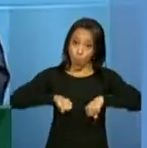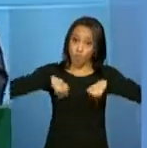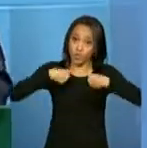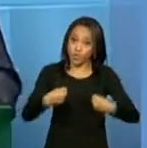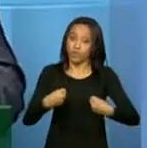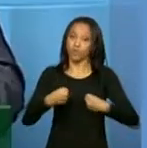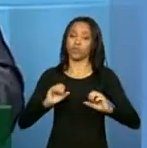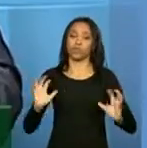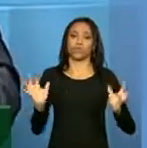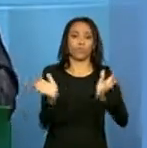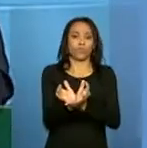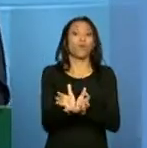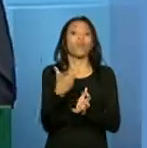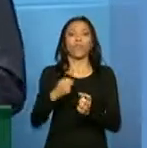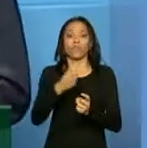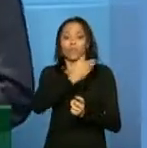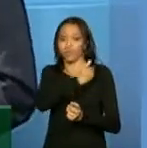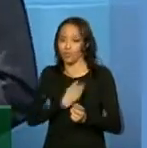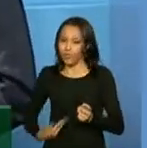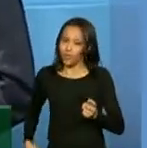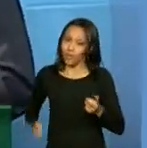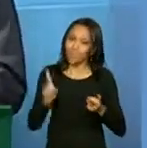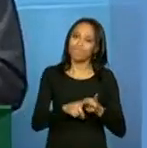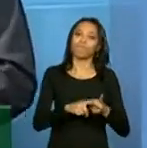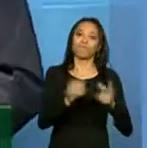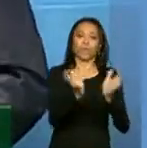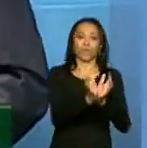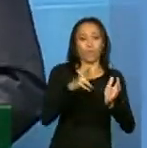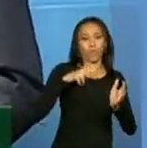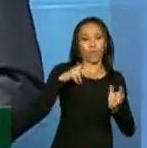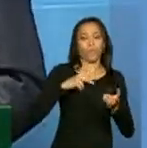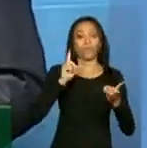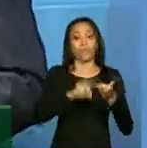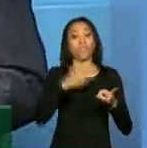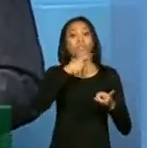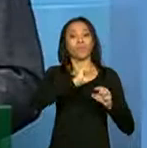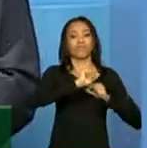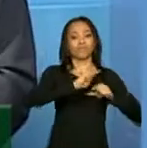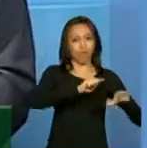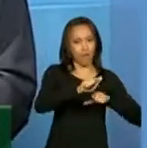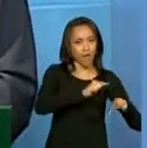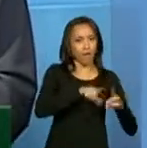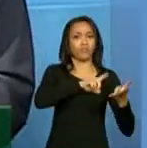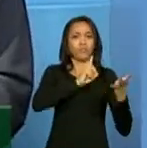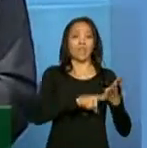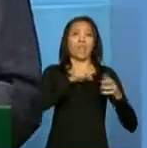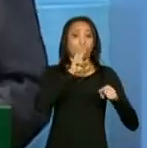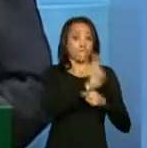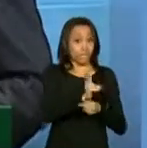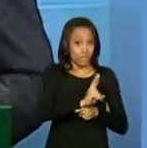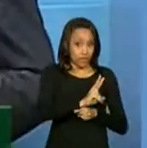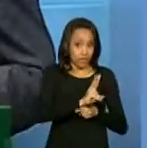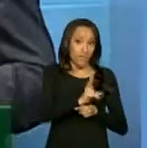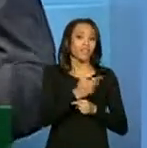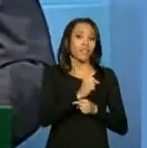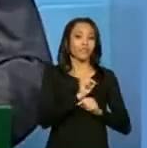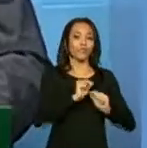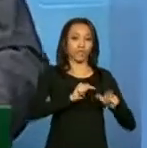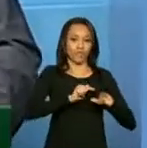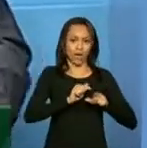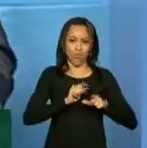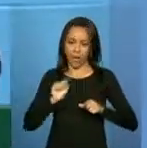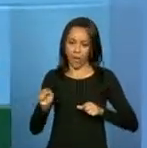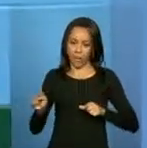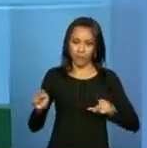conjunto do governo, do setor privado, dos funcionários, dos fiscais de trabalho, para que